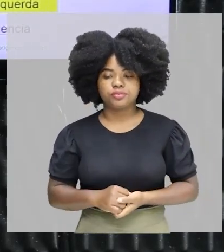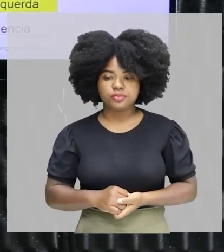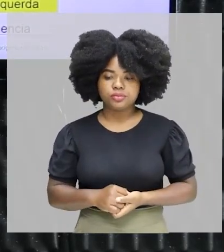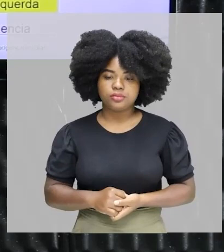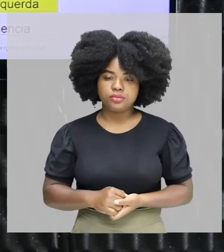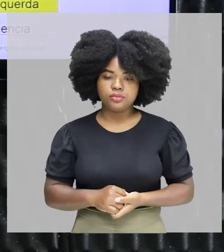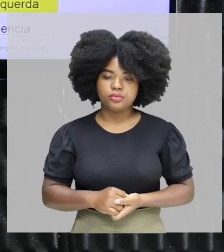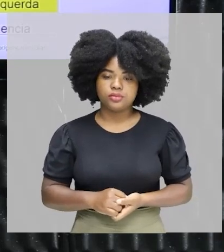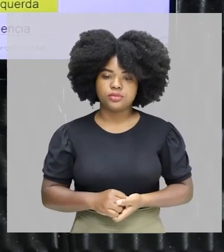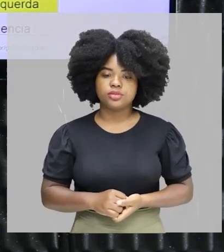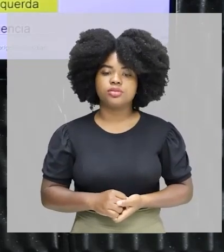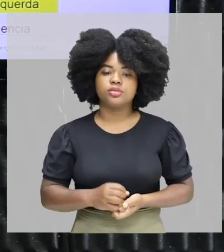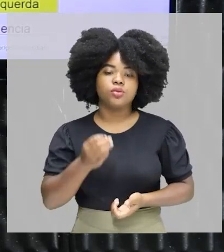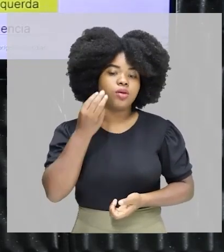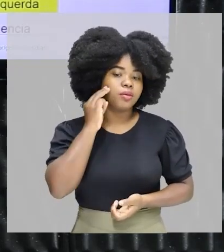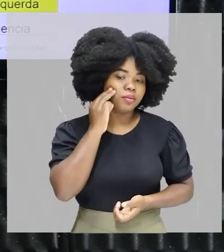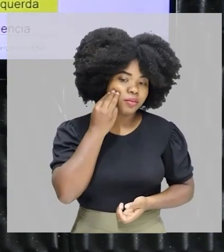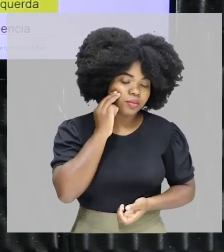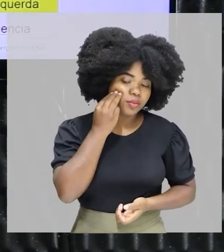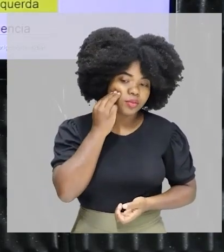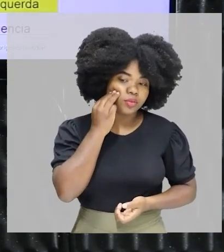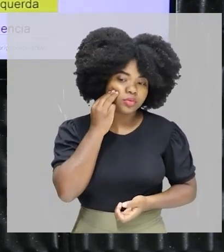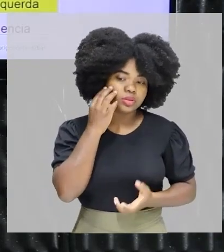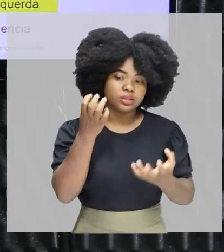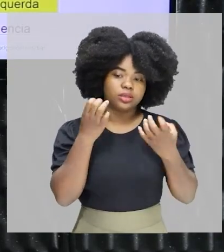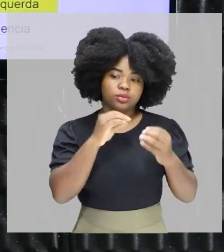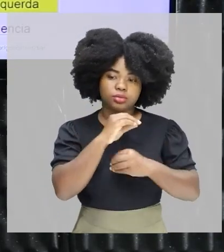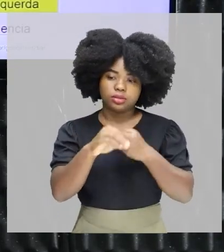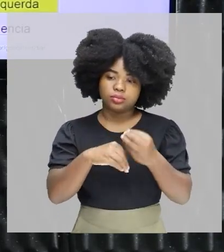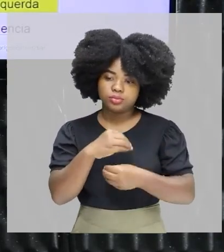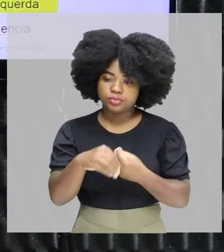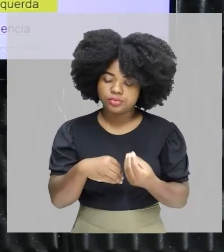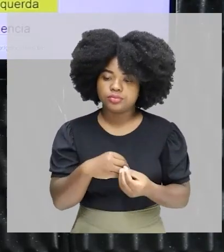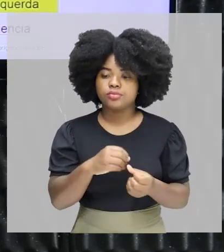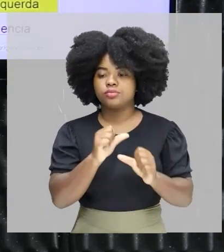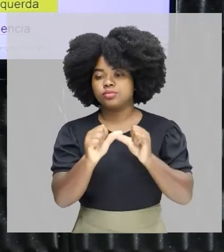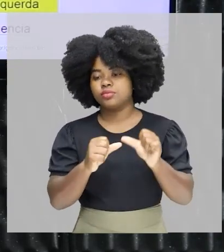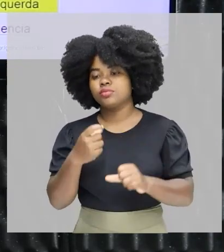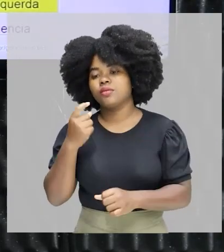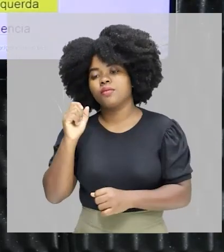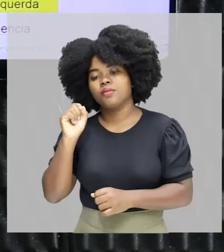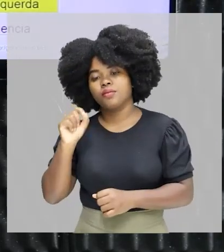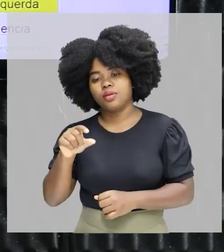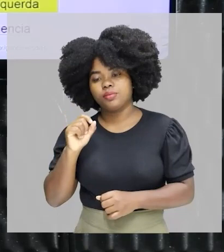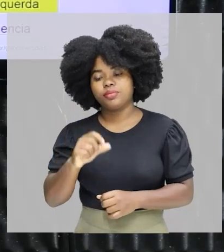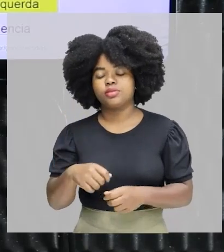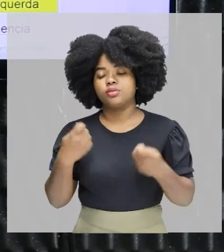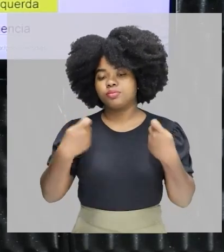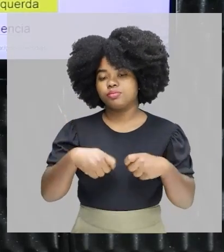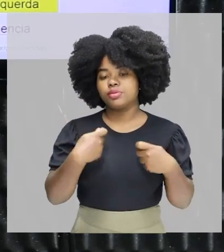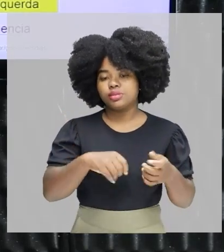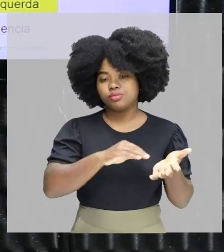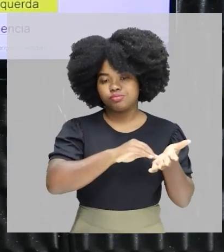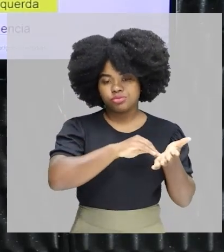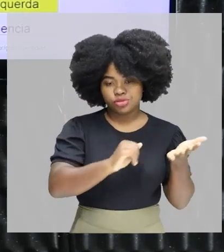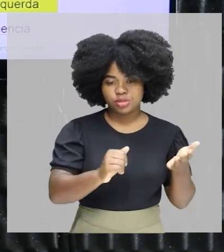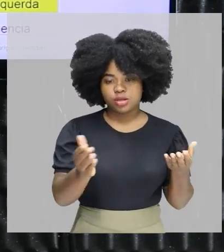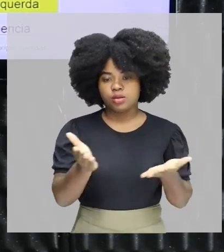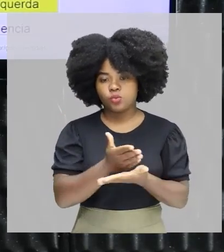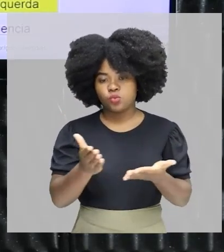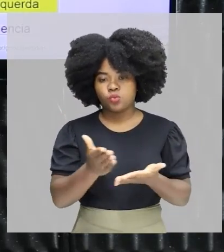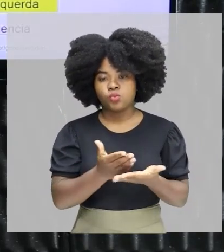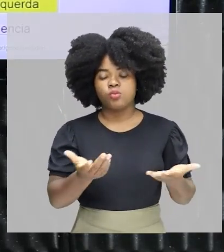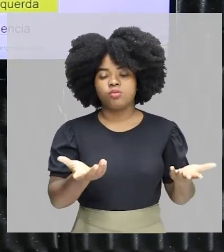então ela está rosa, queremos que ela fique azul, certo? Então nós temos que eliminar as moléculas